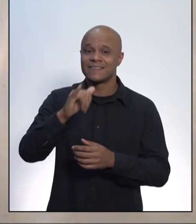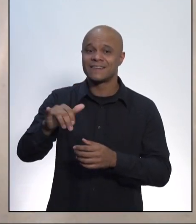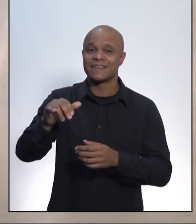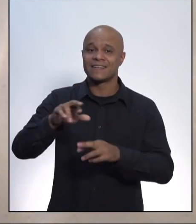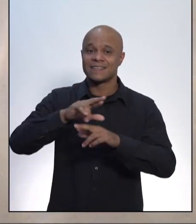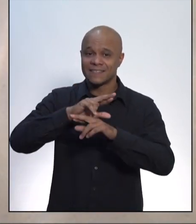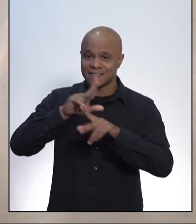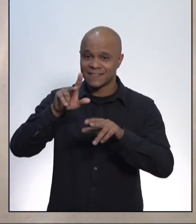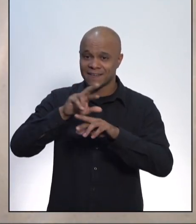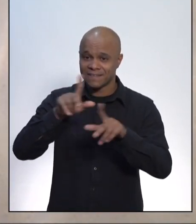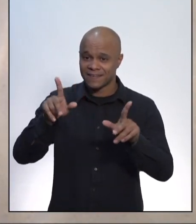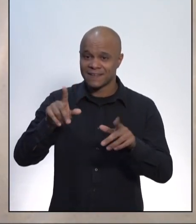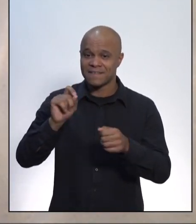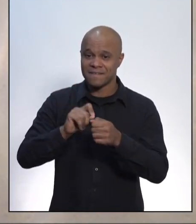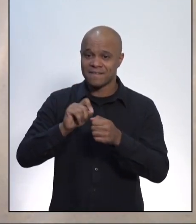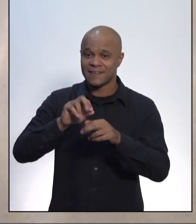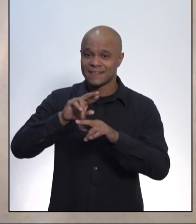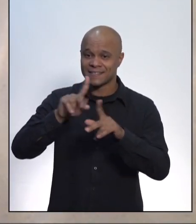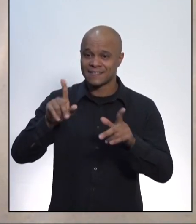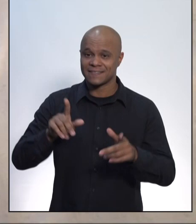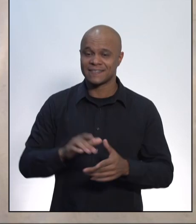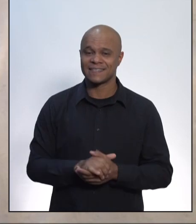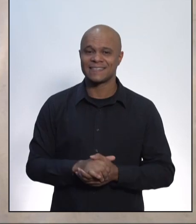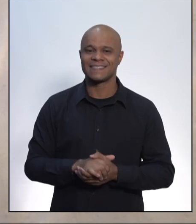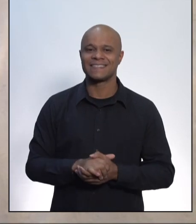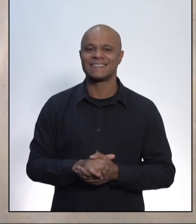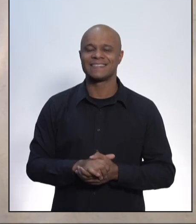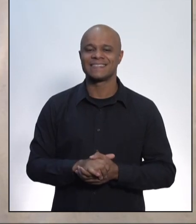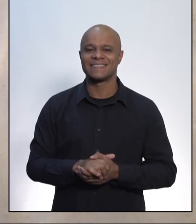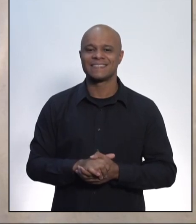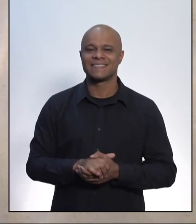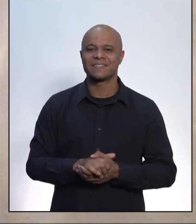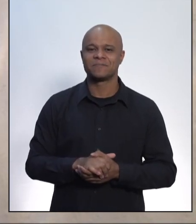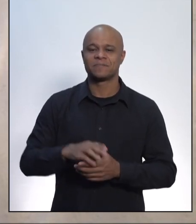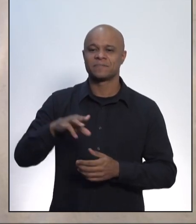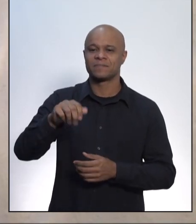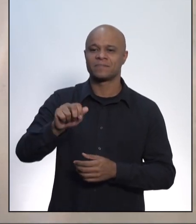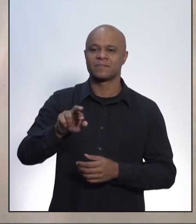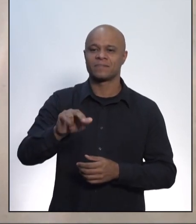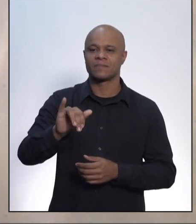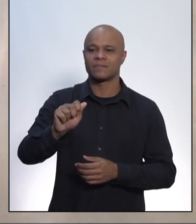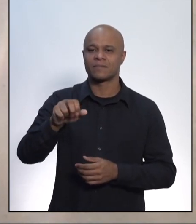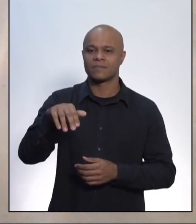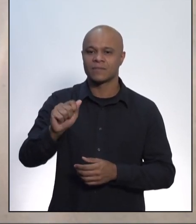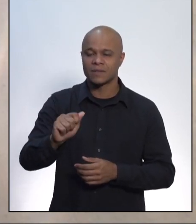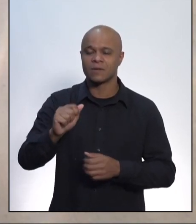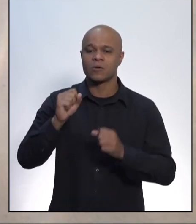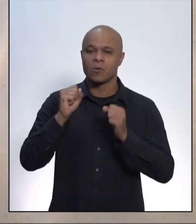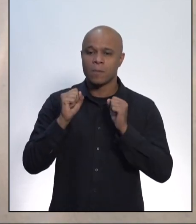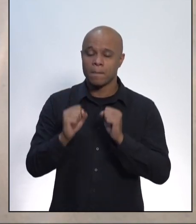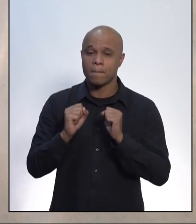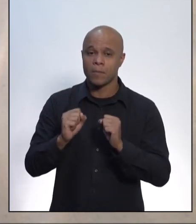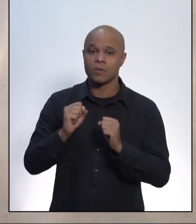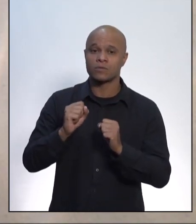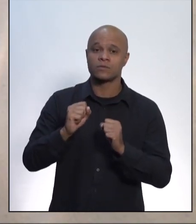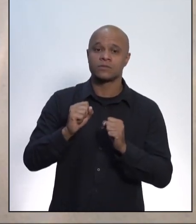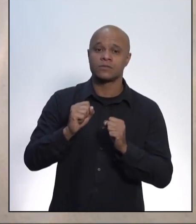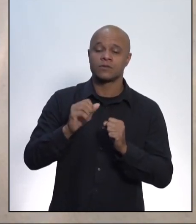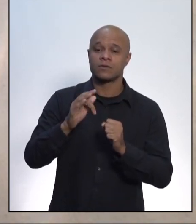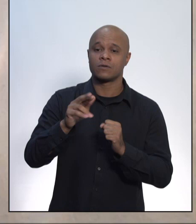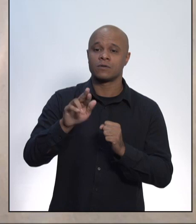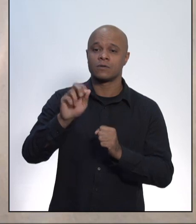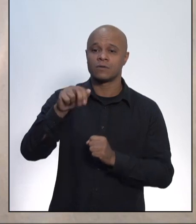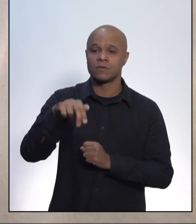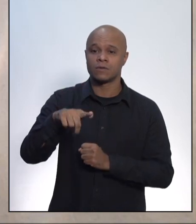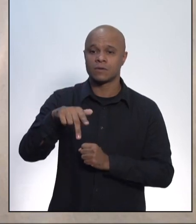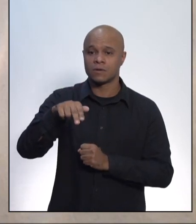mercado tem. Faltam 2 minutos aí para a gente encerrar a aula. Mariana, posso criar uma franquia se eu tiver uma boa ideia? Primeiro, você tem que